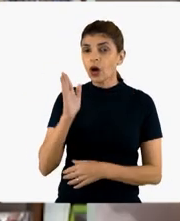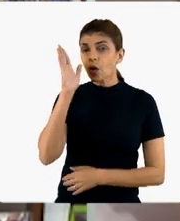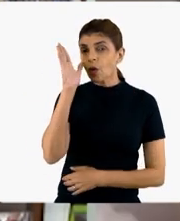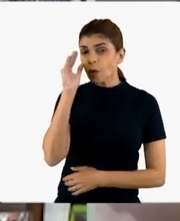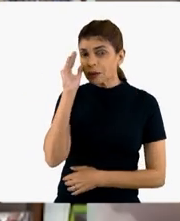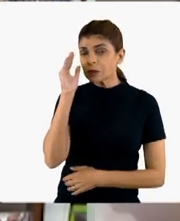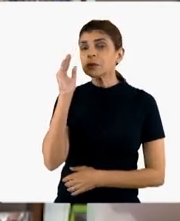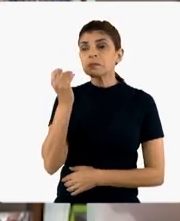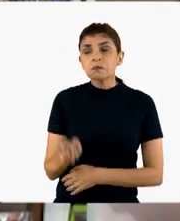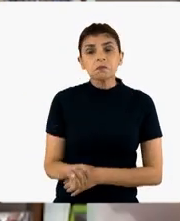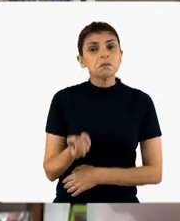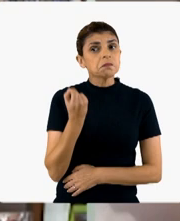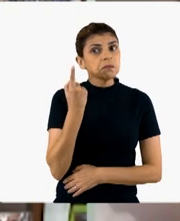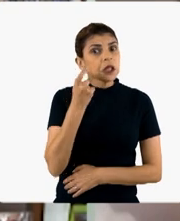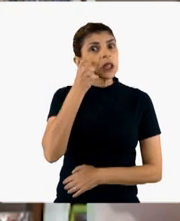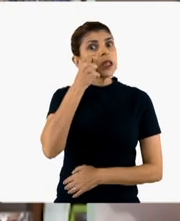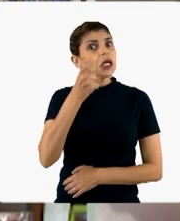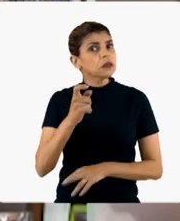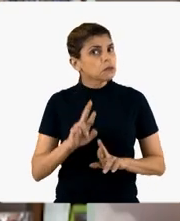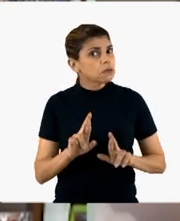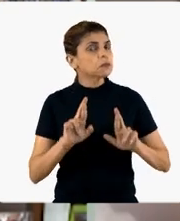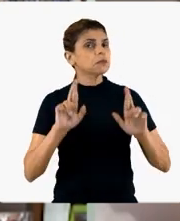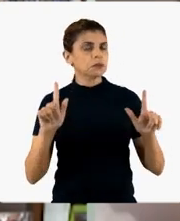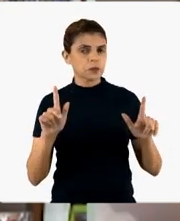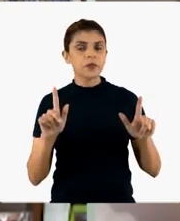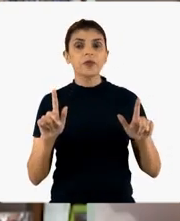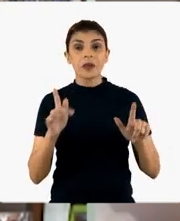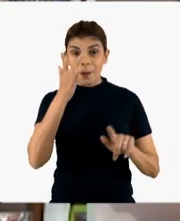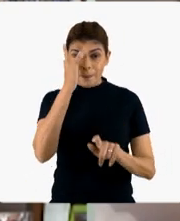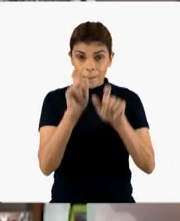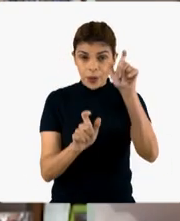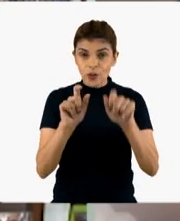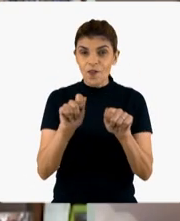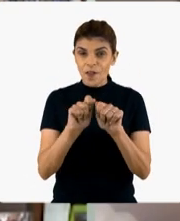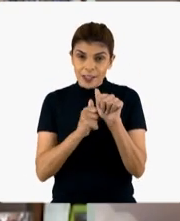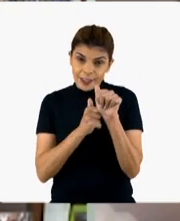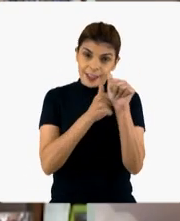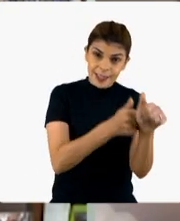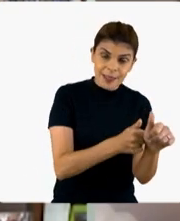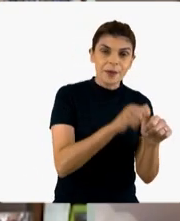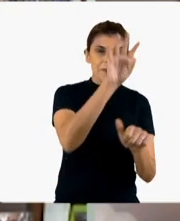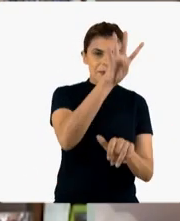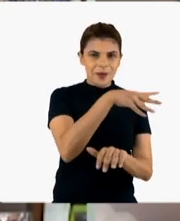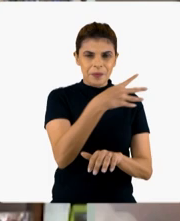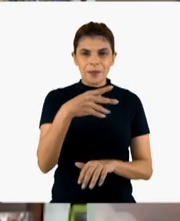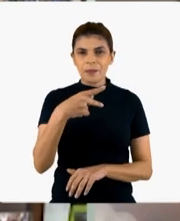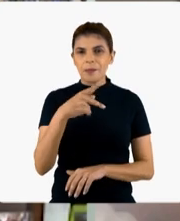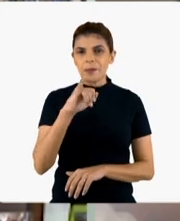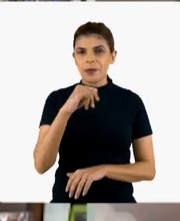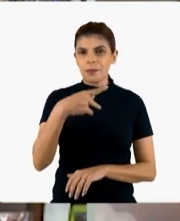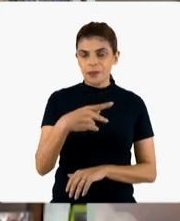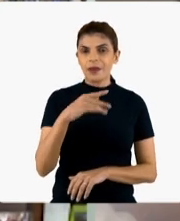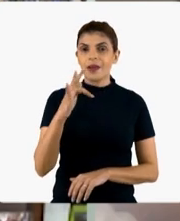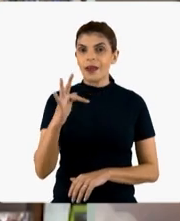a gente teve a chance de observar um fenômeno interessante, que é o seguinte: quem segue a tabelinha